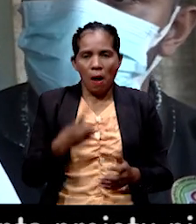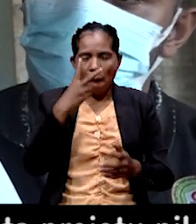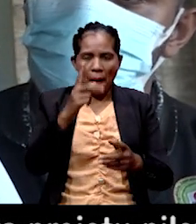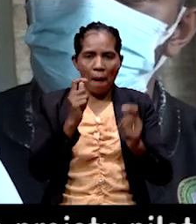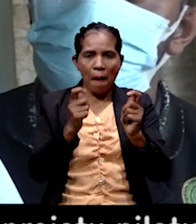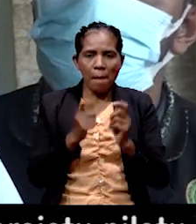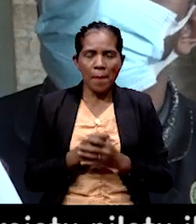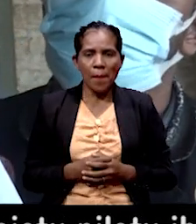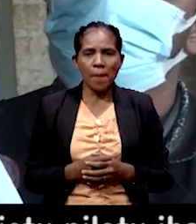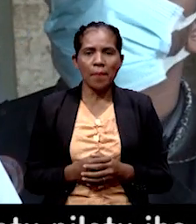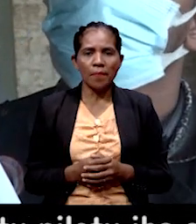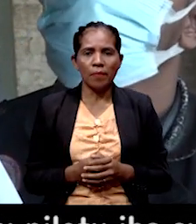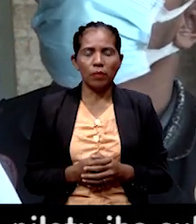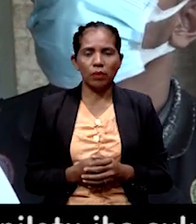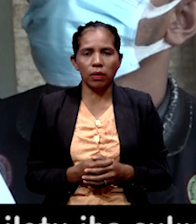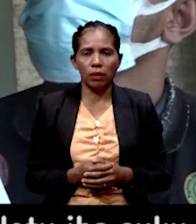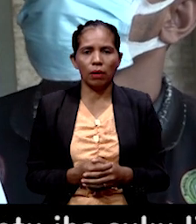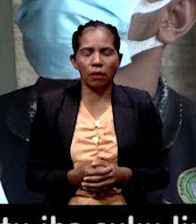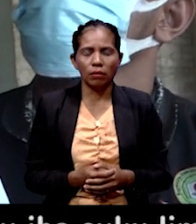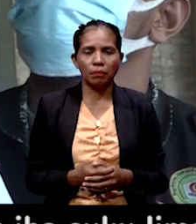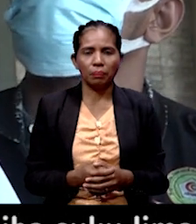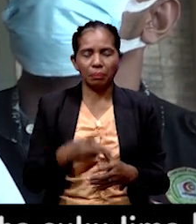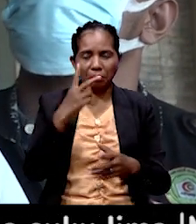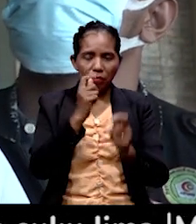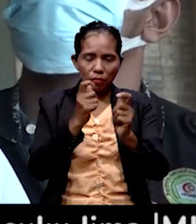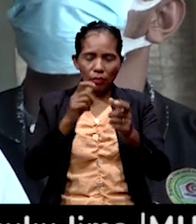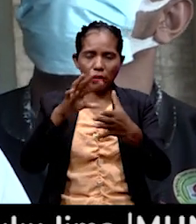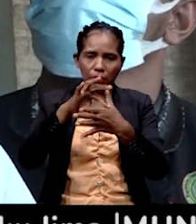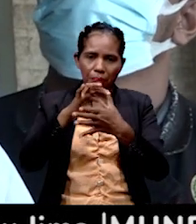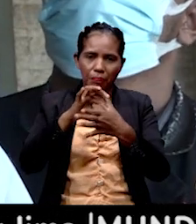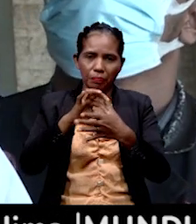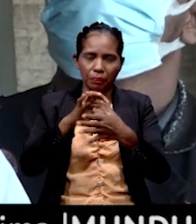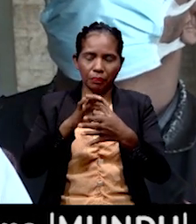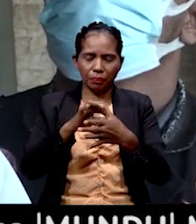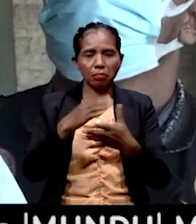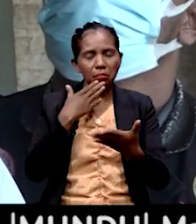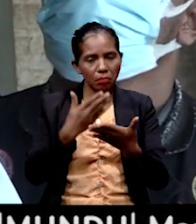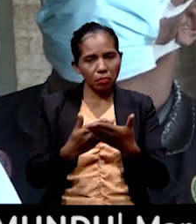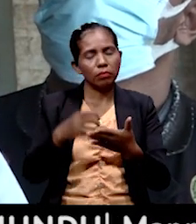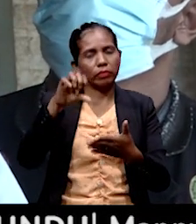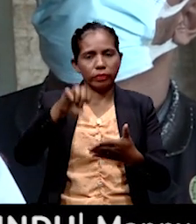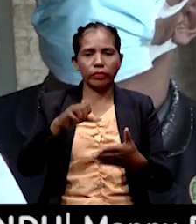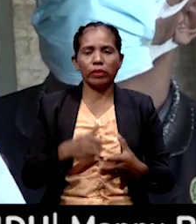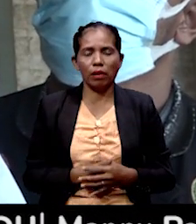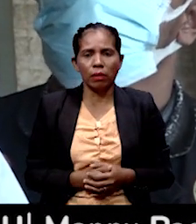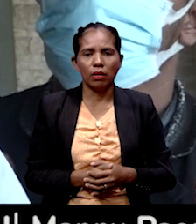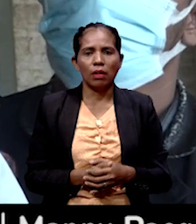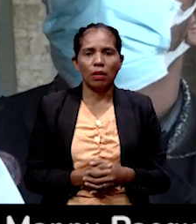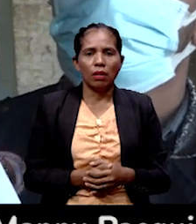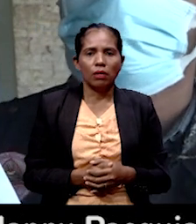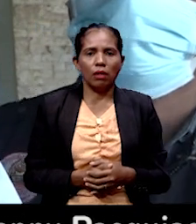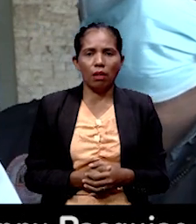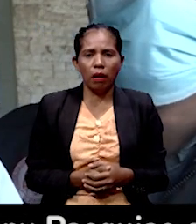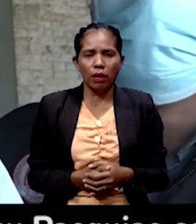ba perutu lulu ba ayam potong ko di ba ayam Indonesia Saudi per haro hari niak kualidade ba ayam mai ve usai parte